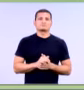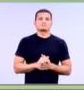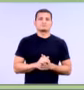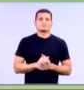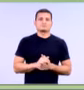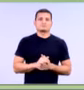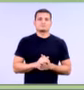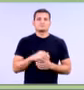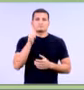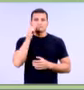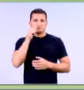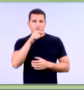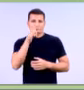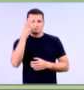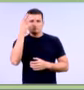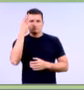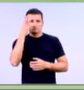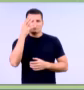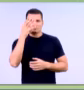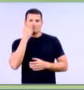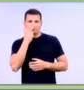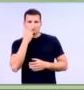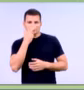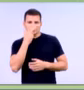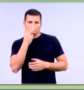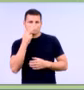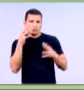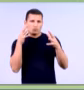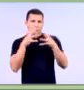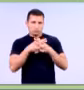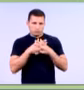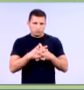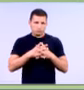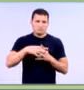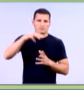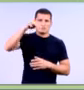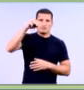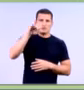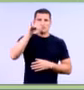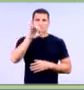A garota parece meio confusa ou meia confusa?